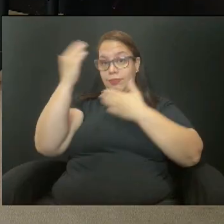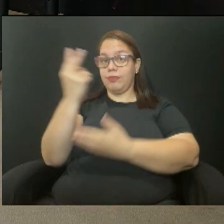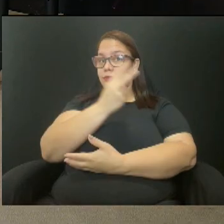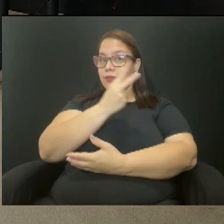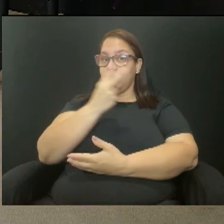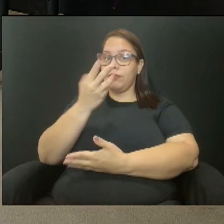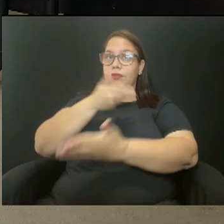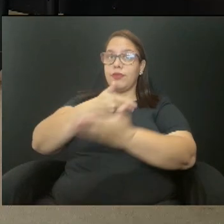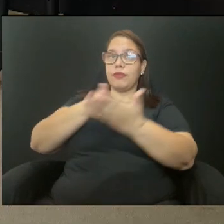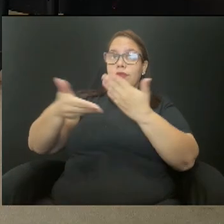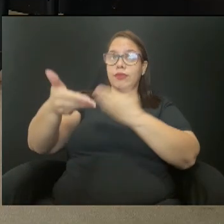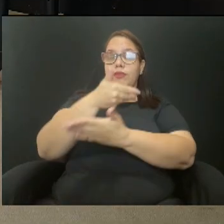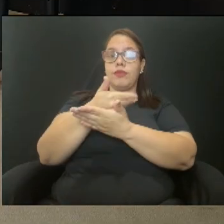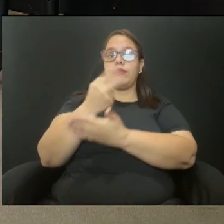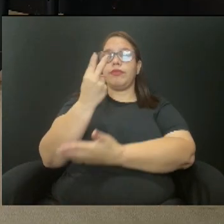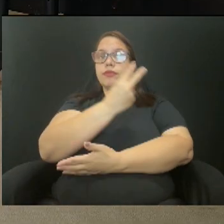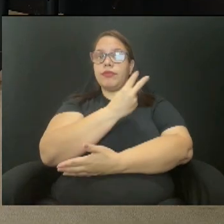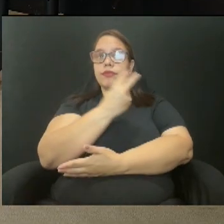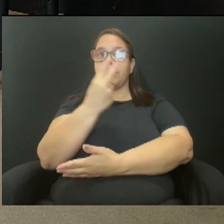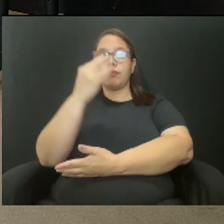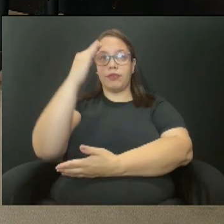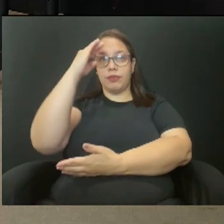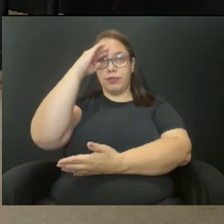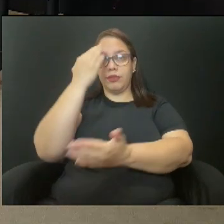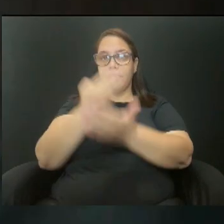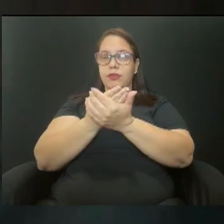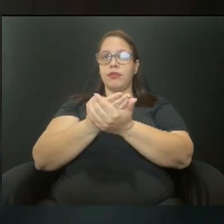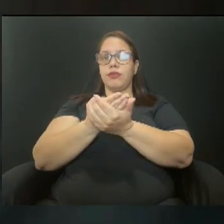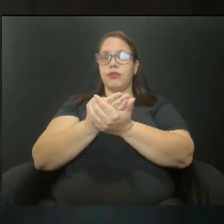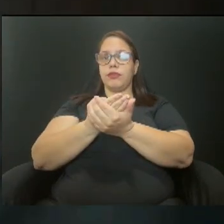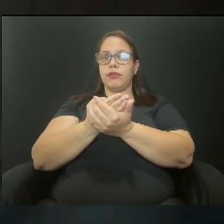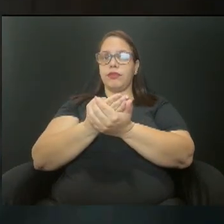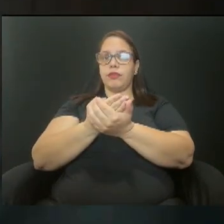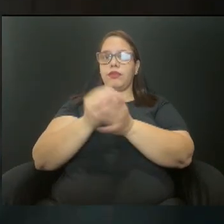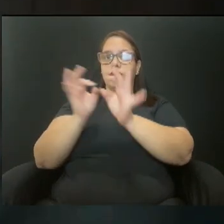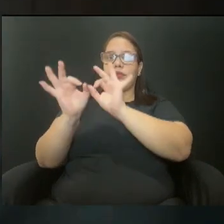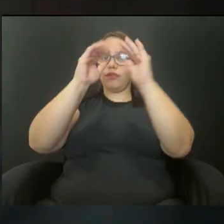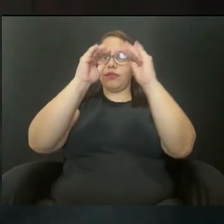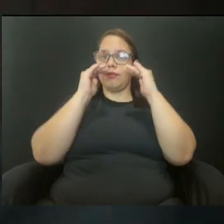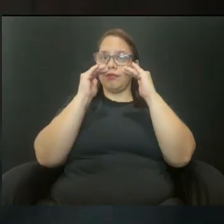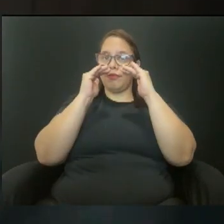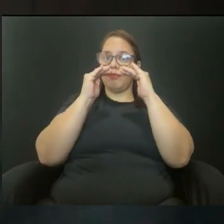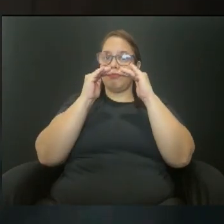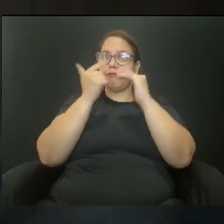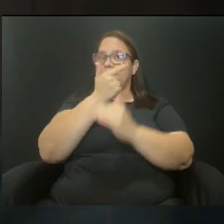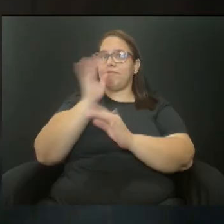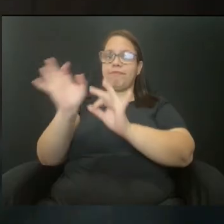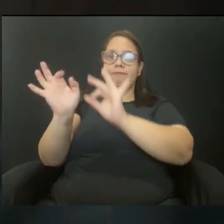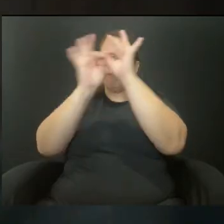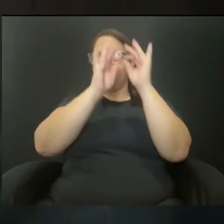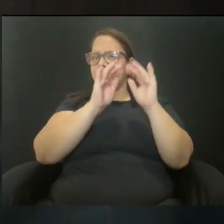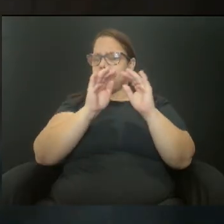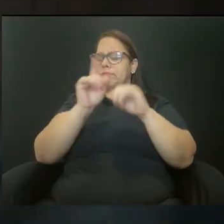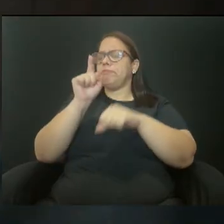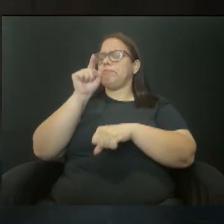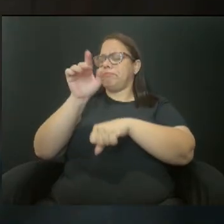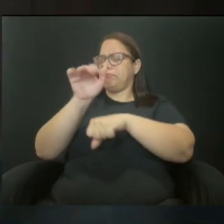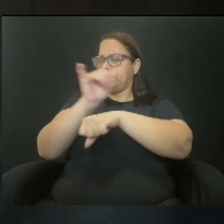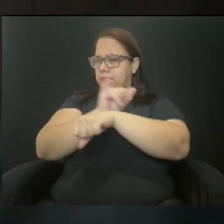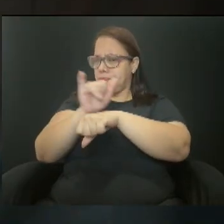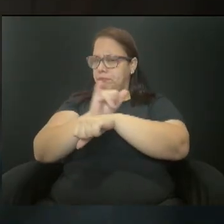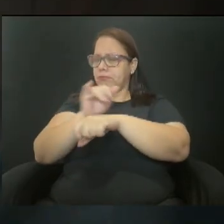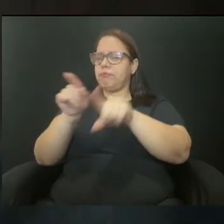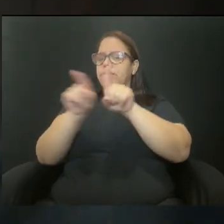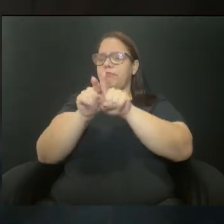de vocês. Eu tenho certeza que, olha, quem está em casa, quem não assistiu, tem acesso lá também na nossa plataforma